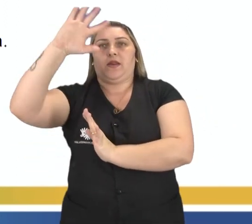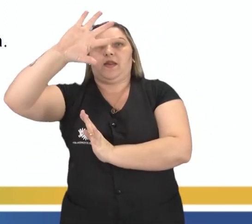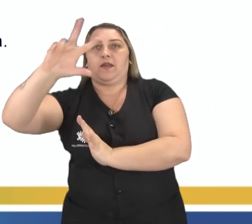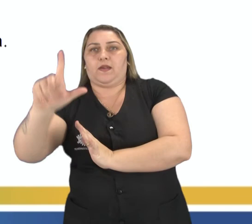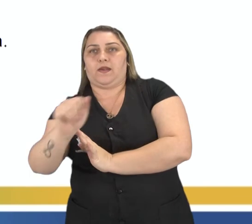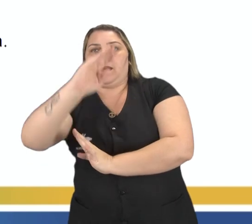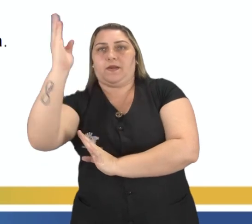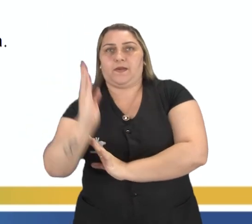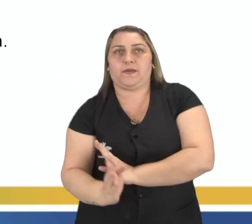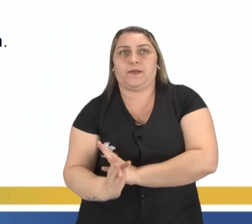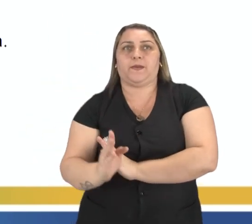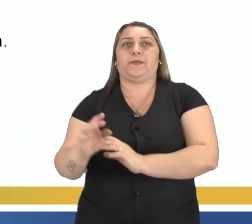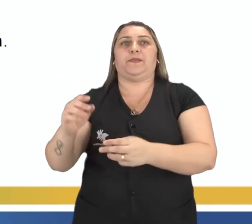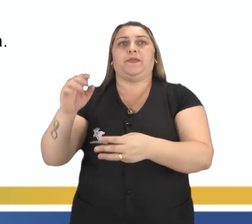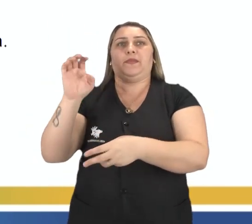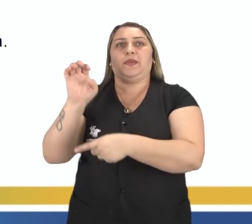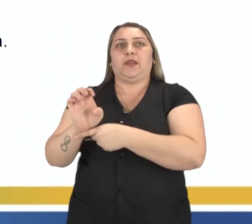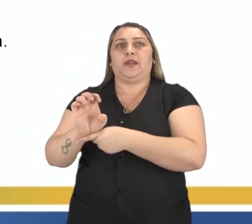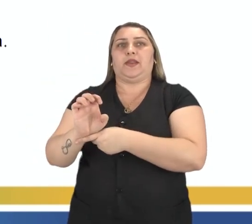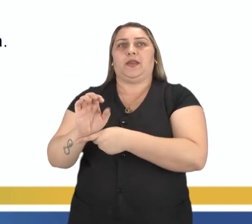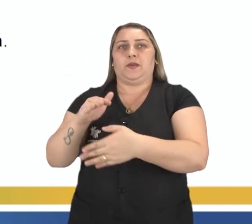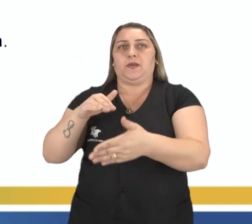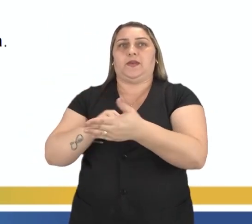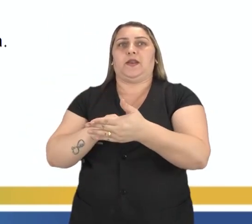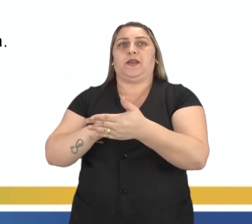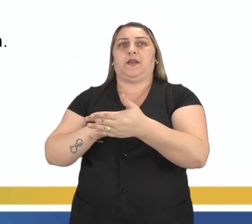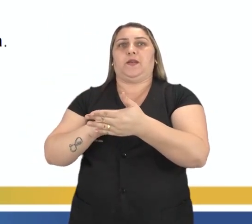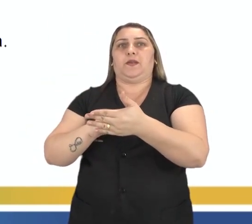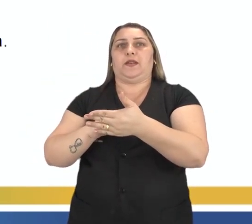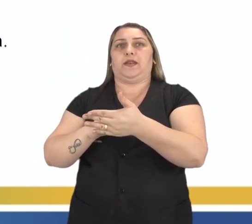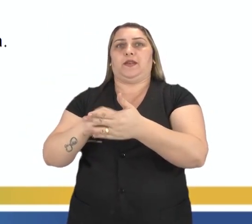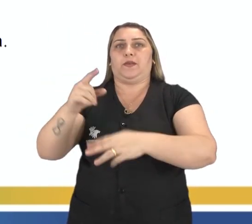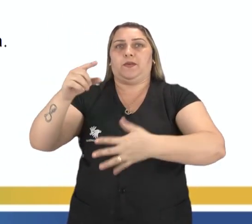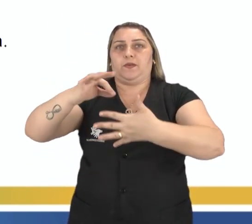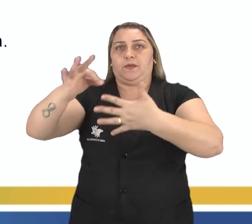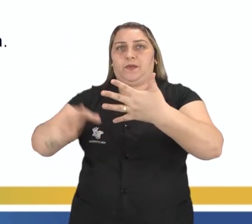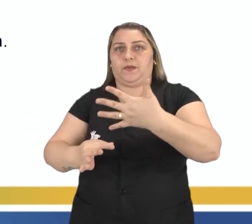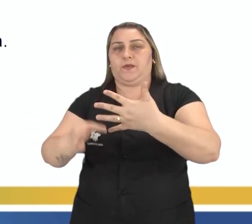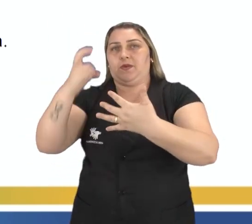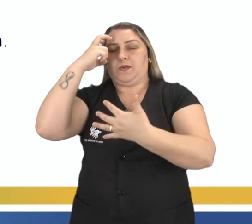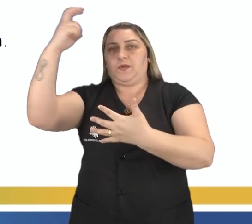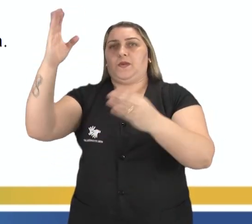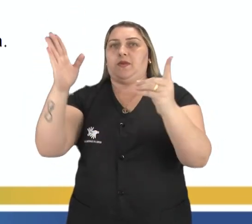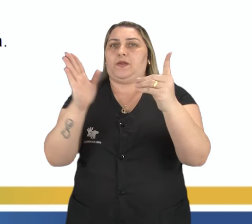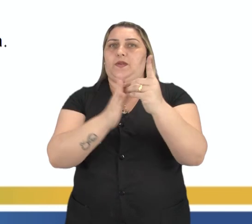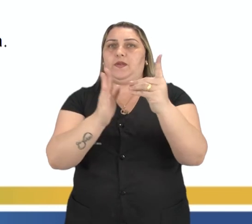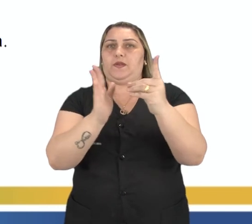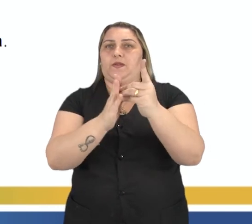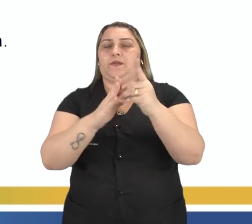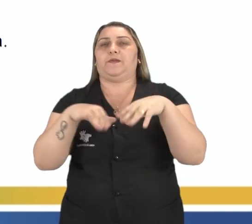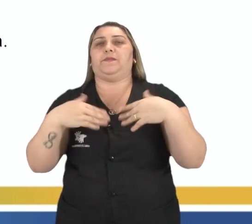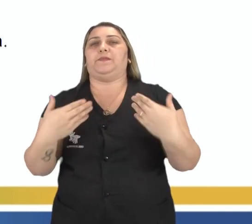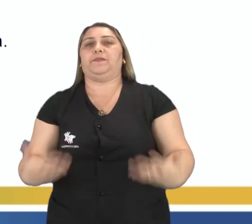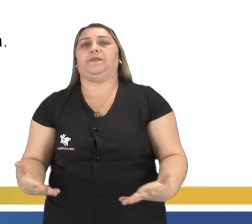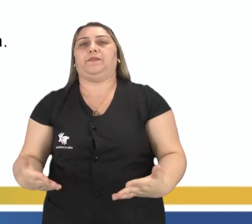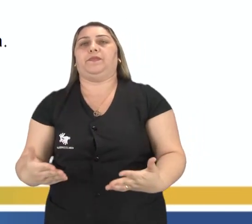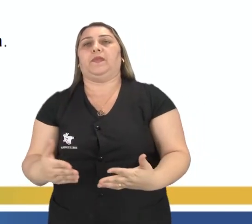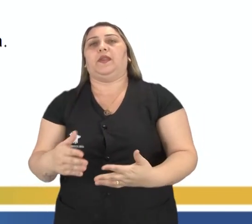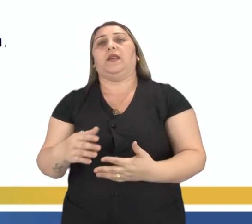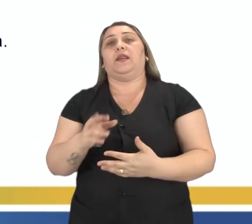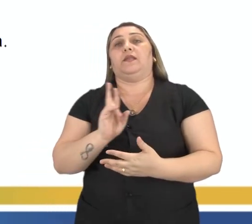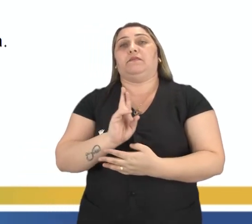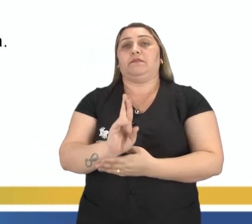cultural afro-brasileira e E, resistência à incorporação de elementos culturais indígenas. Então, vamos ter